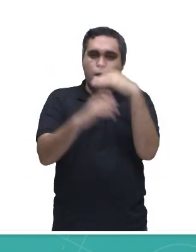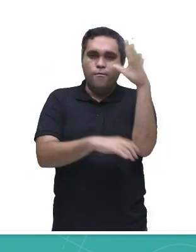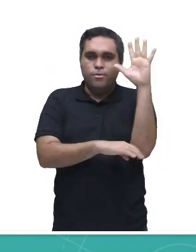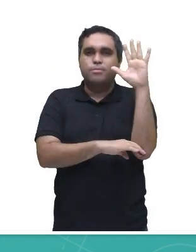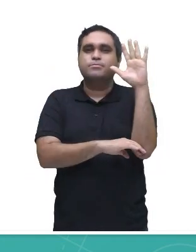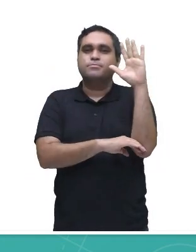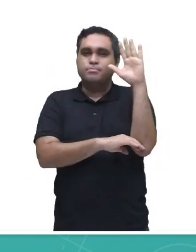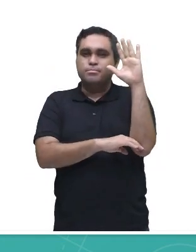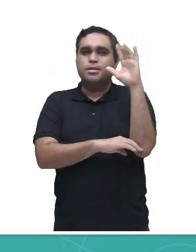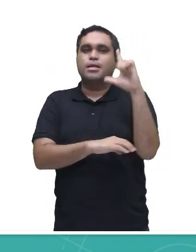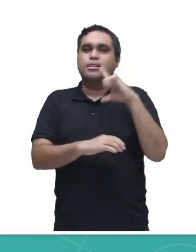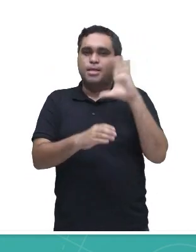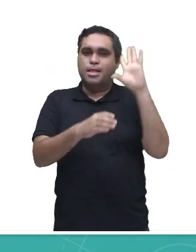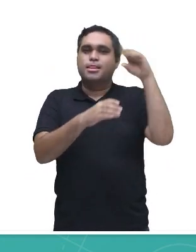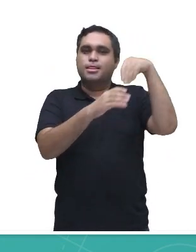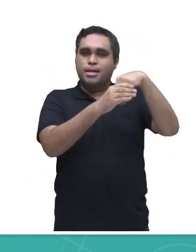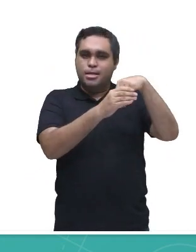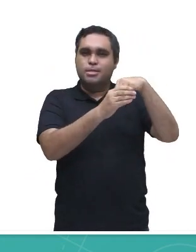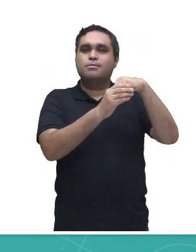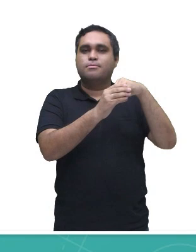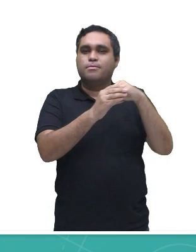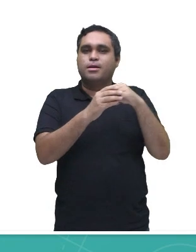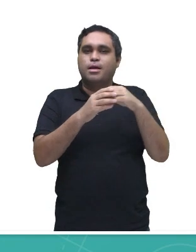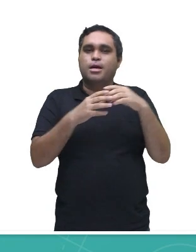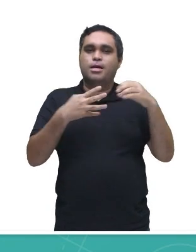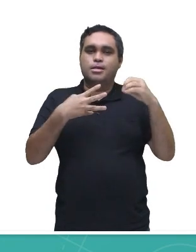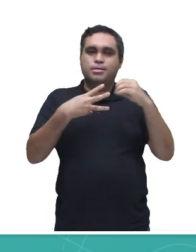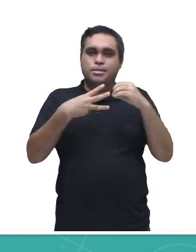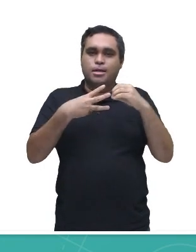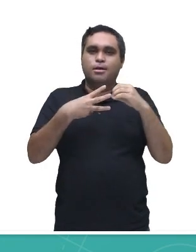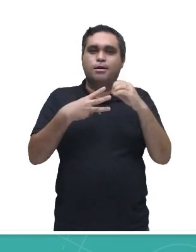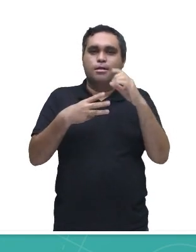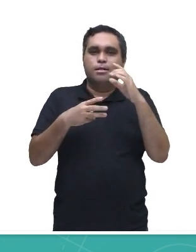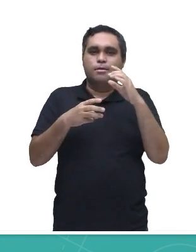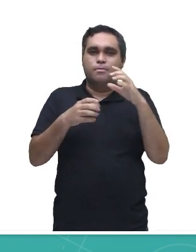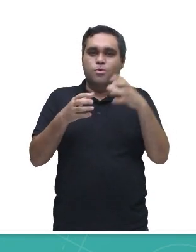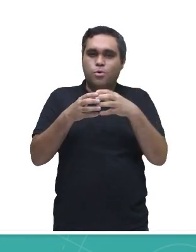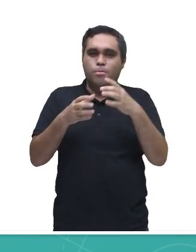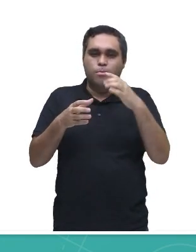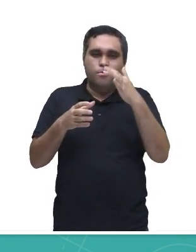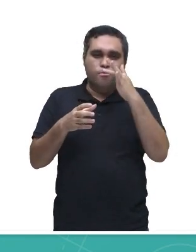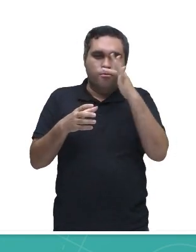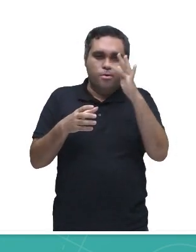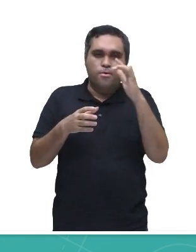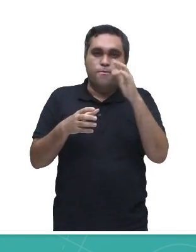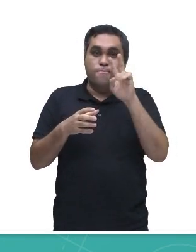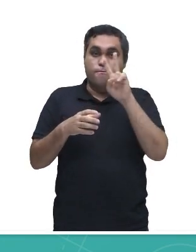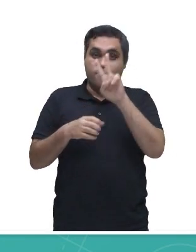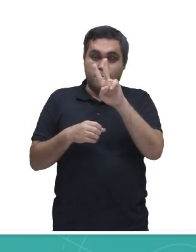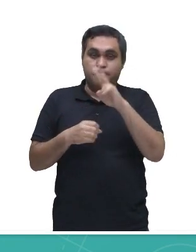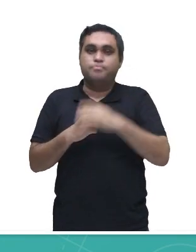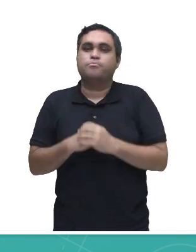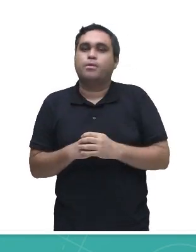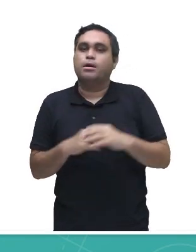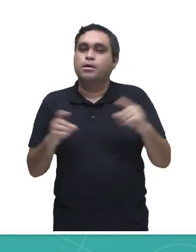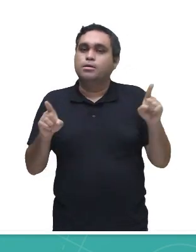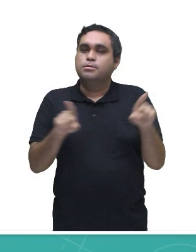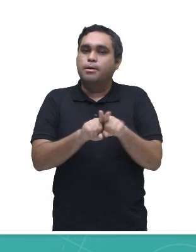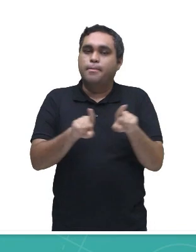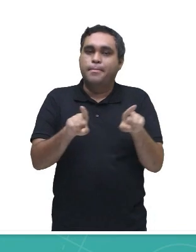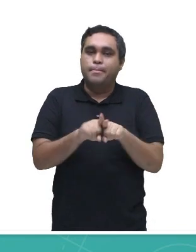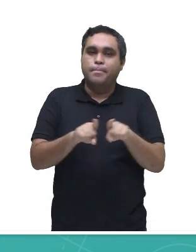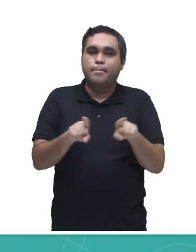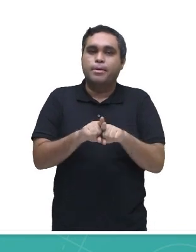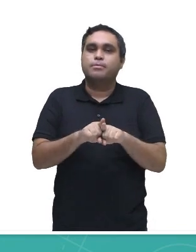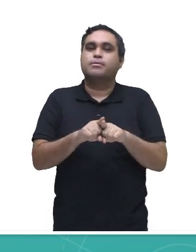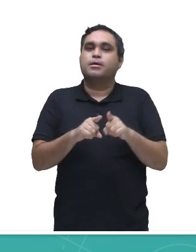de células vegetais. Outro exemplo também que a gente vai trazer, que a gente pode identificar a presença de células na nossa